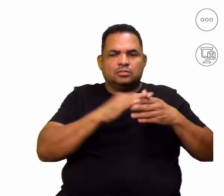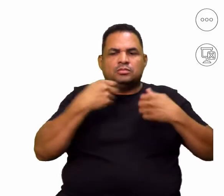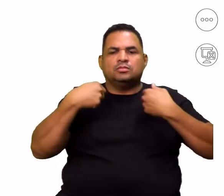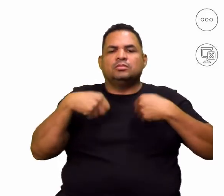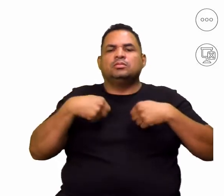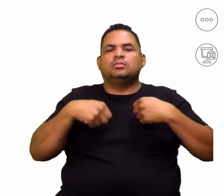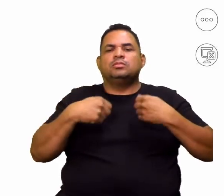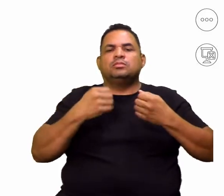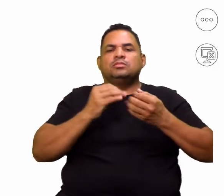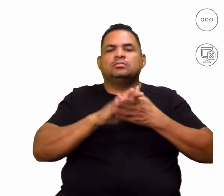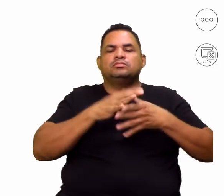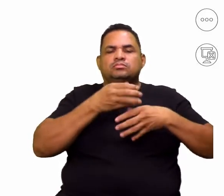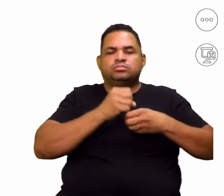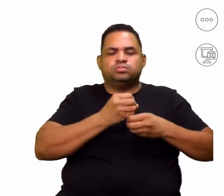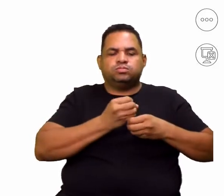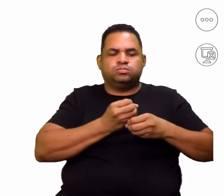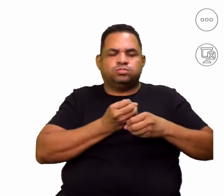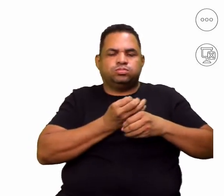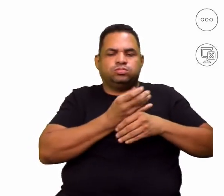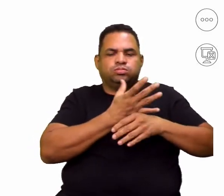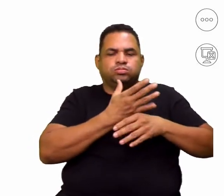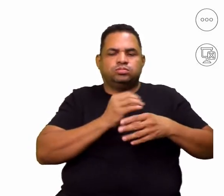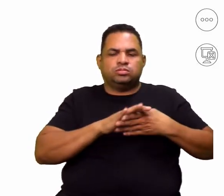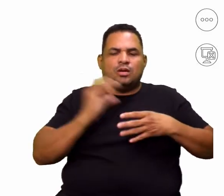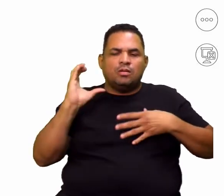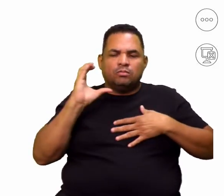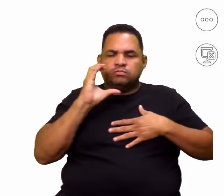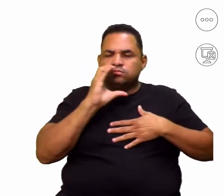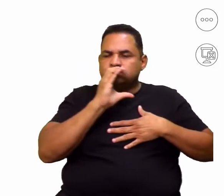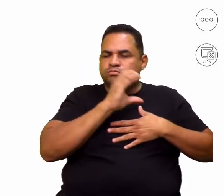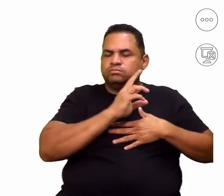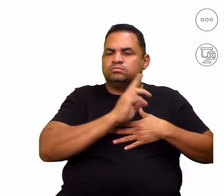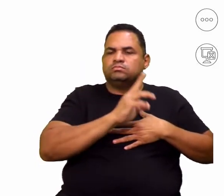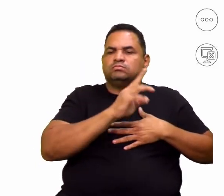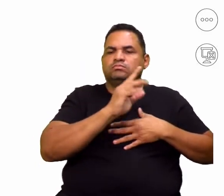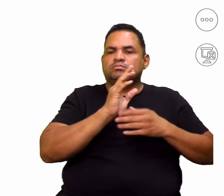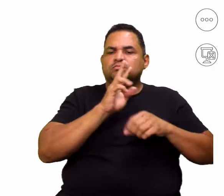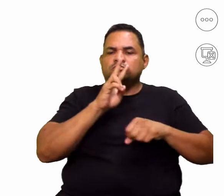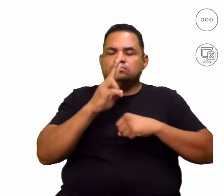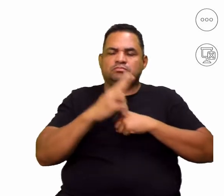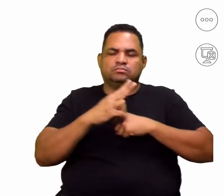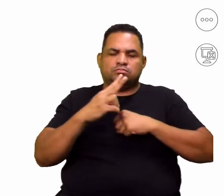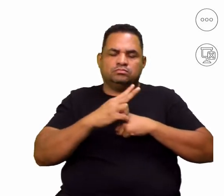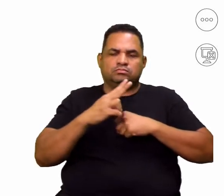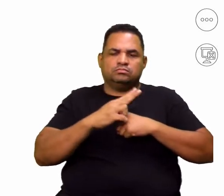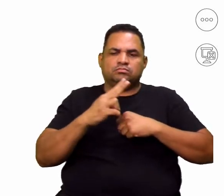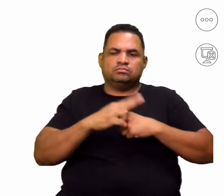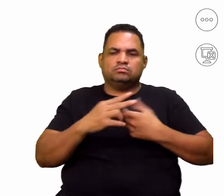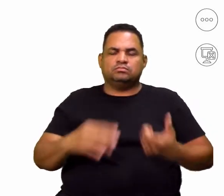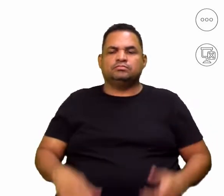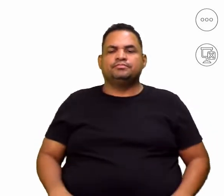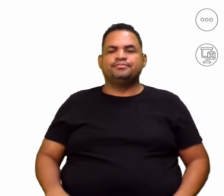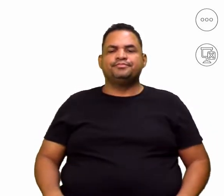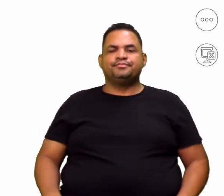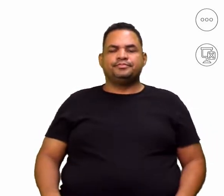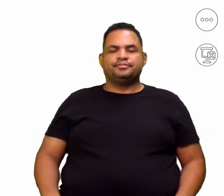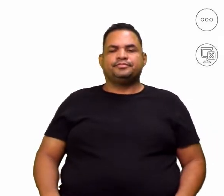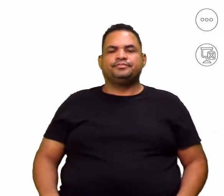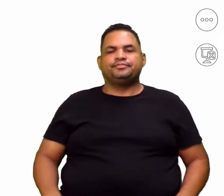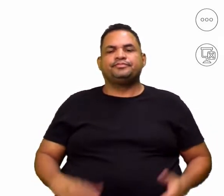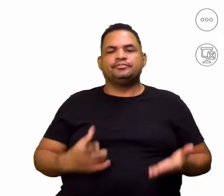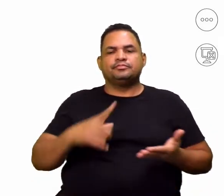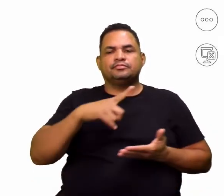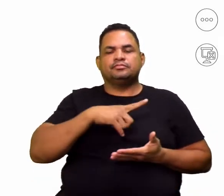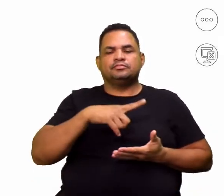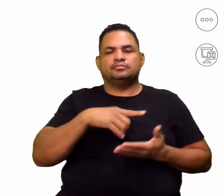ser chocado, precisa ser aquecido, mantido, protegido, tá? E aí você vai ter